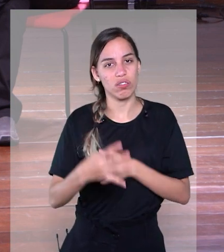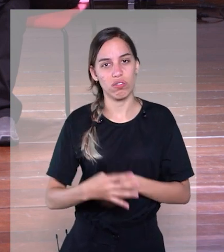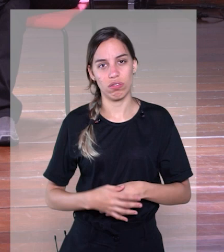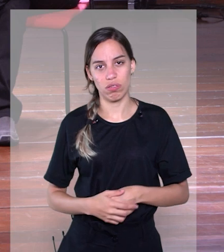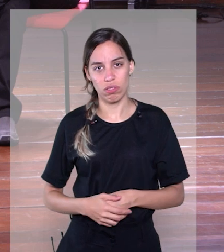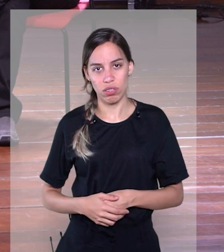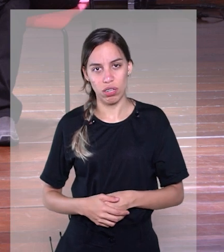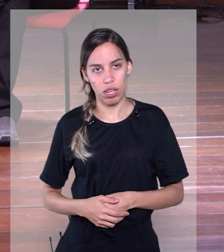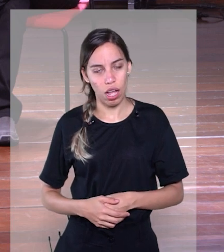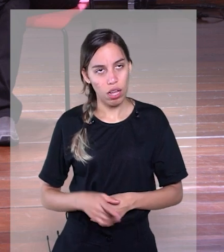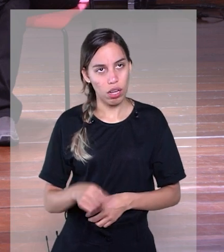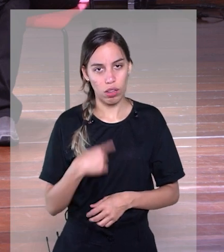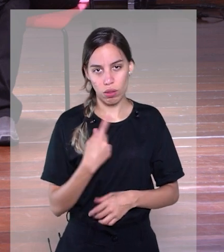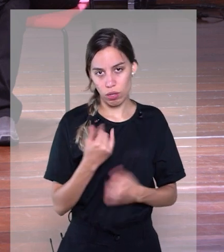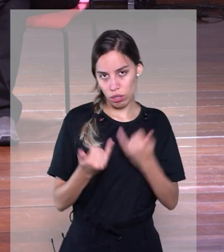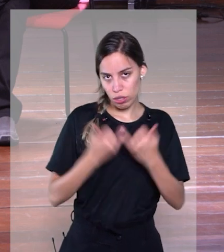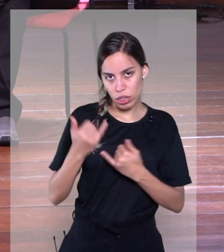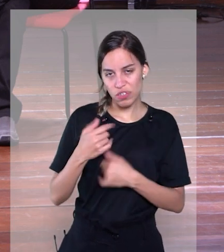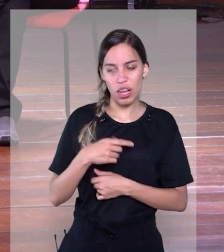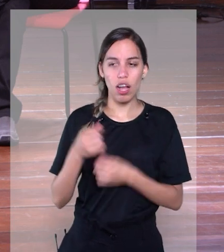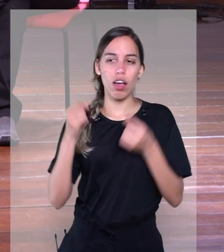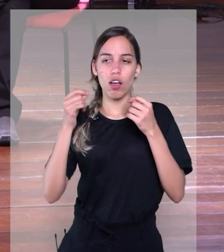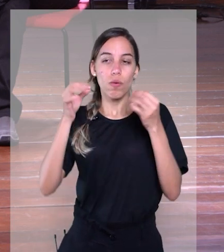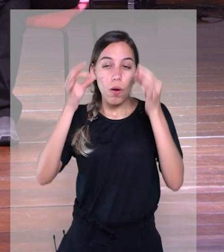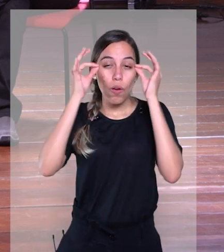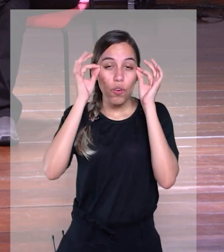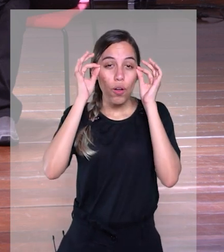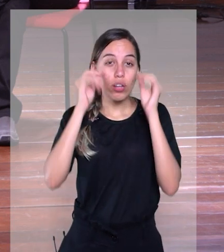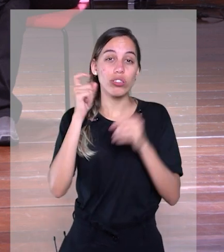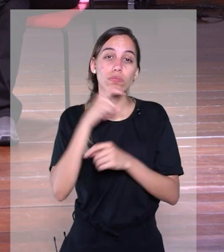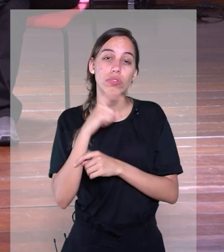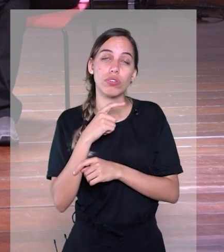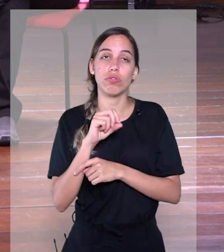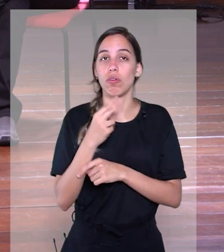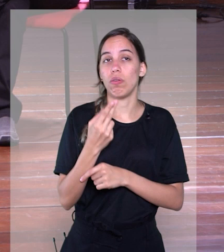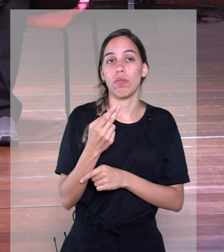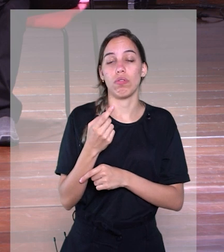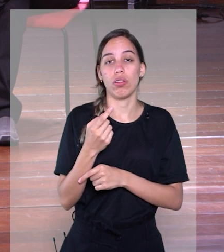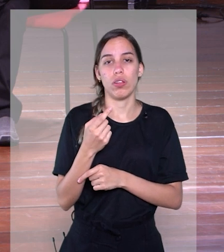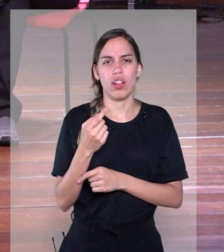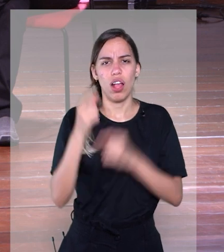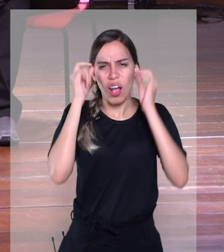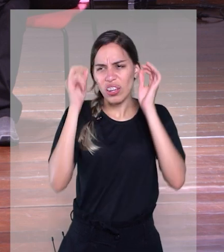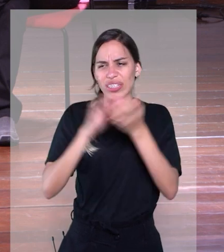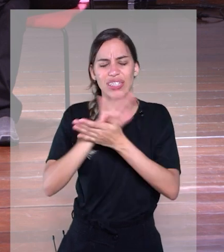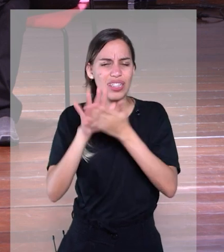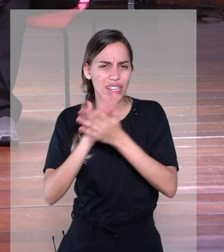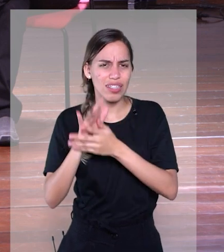diz: deixa ele com lentes de contato, ou bota óculos de plástico, enfim. Ele não... Hein?